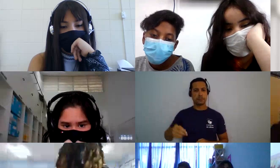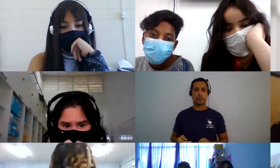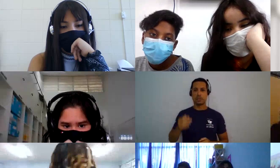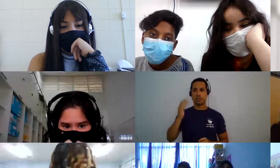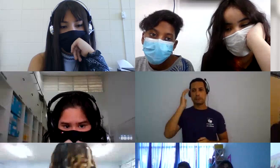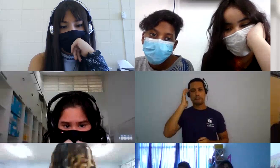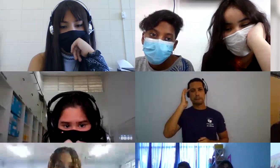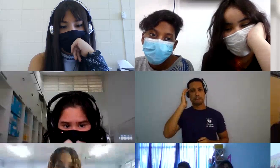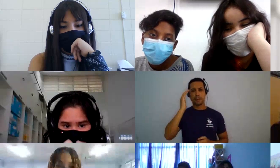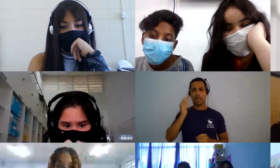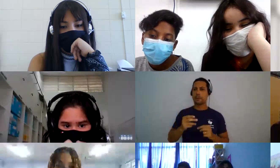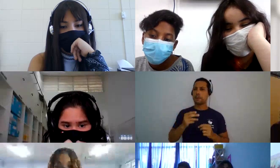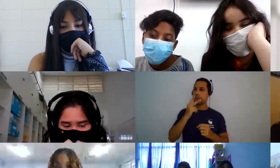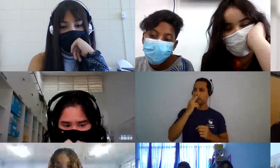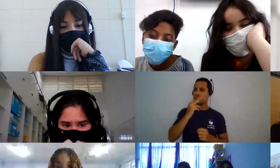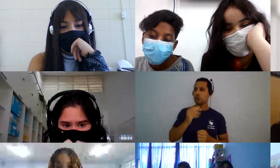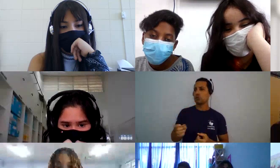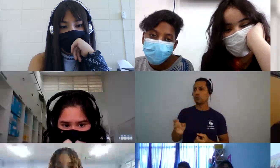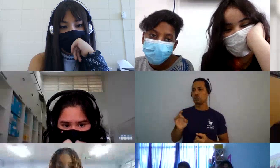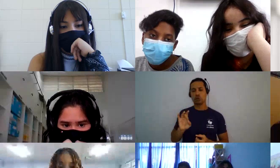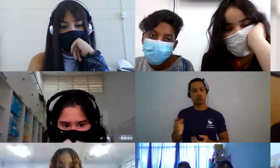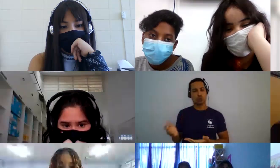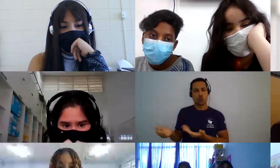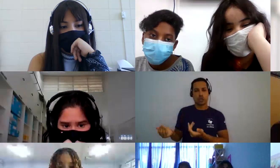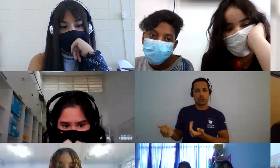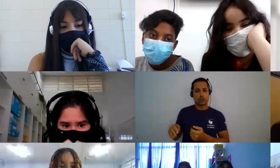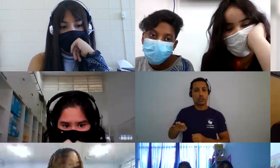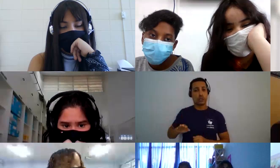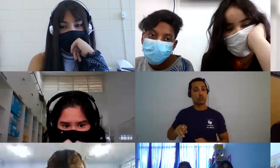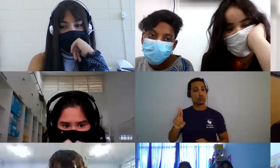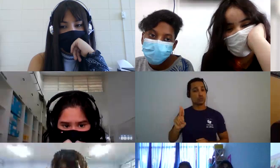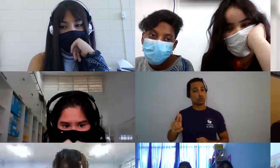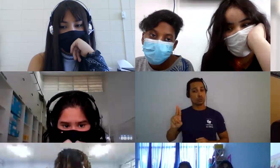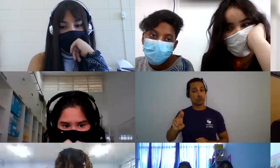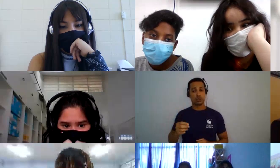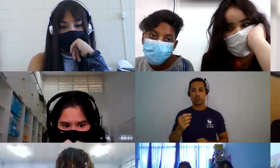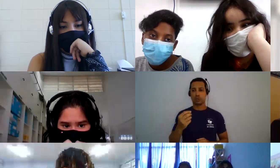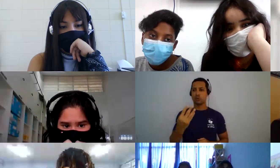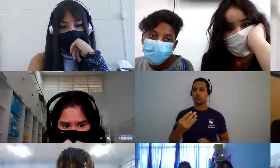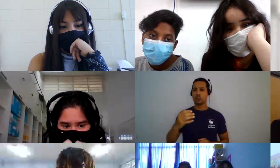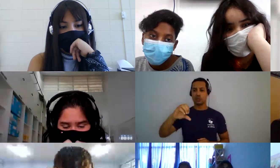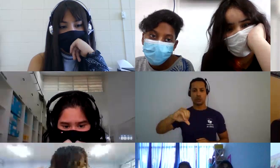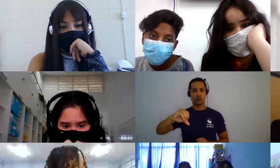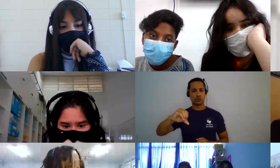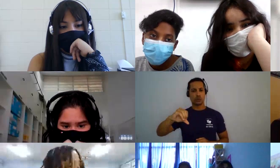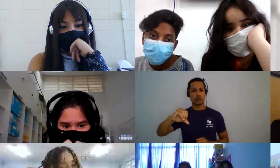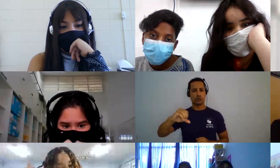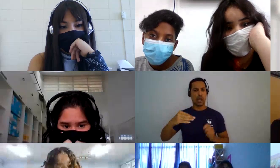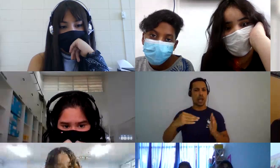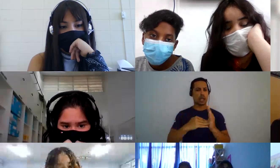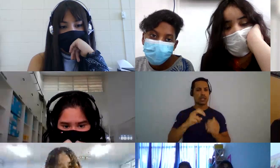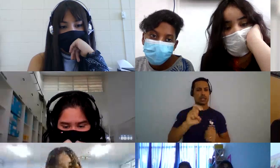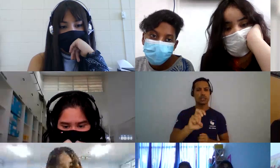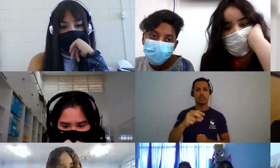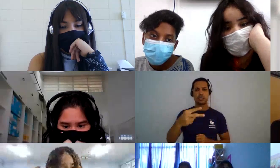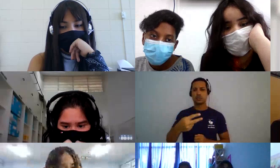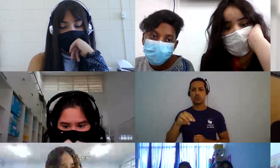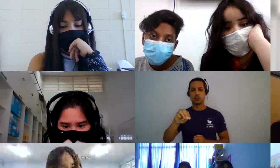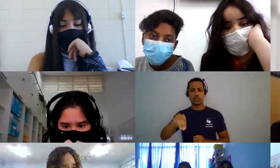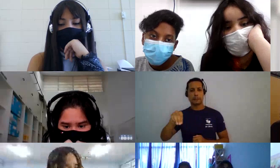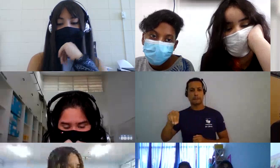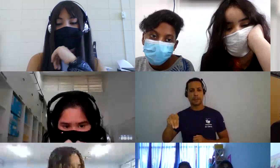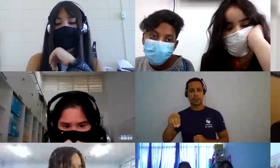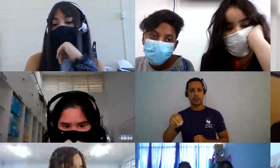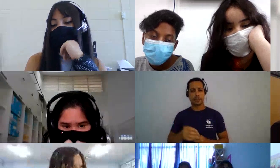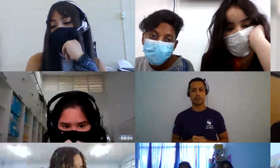que tem que usar, né? Tem o tamanho de 49 e o tamanho de 52 milímetros, pra vocês terem uma ideia. Então é legal que o menino... Você